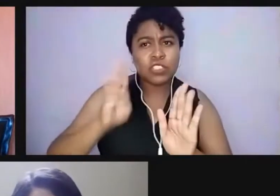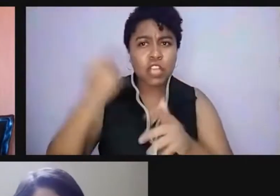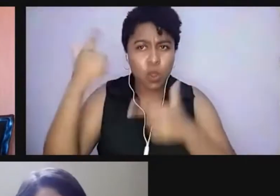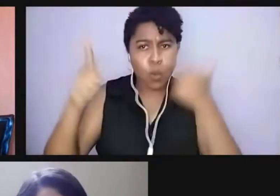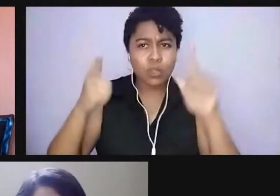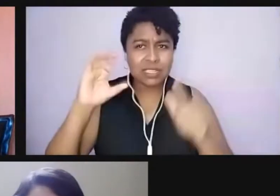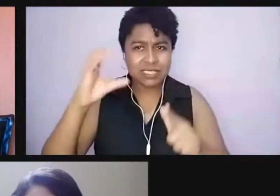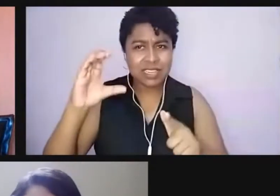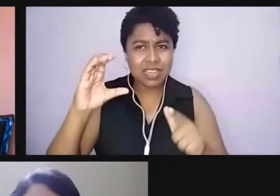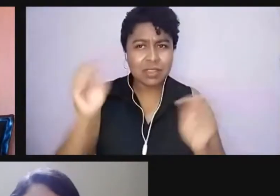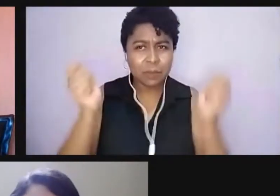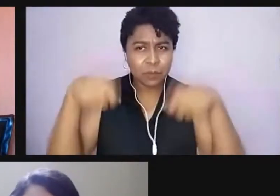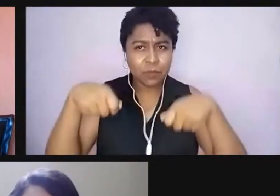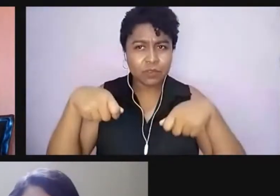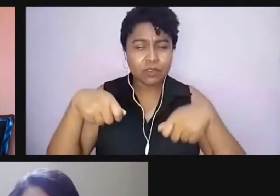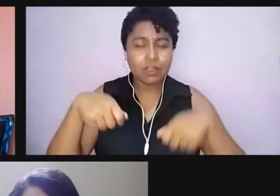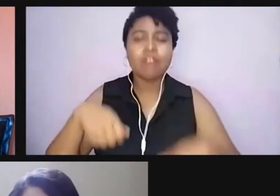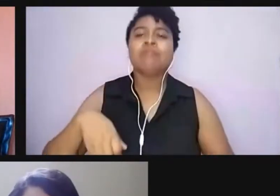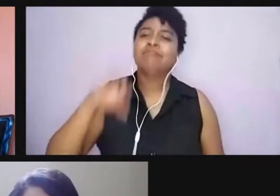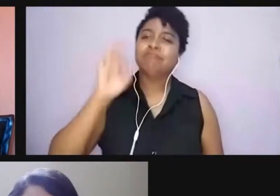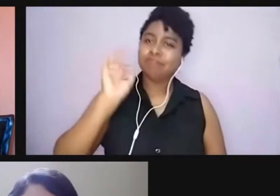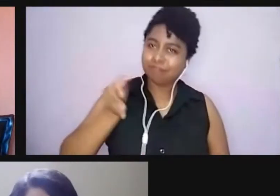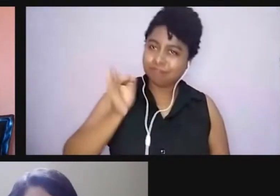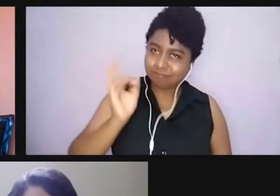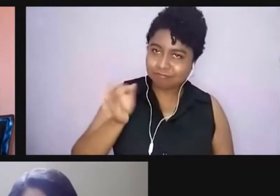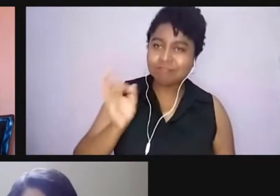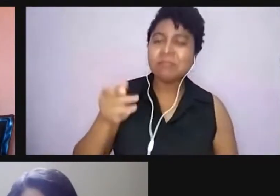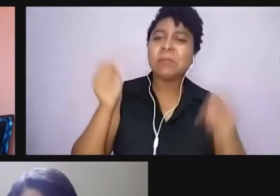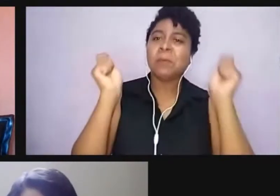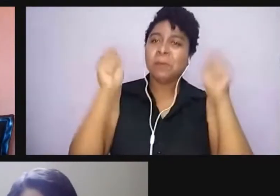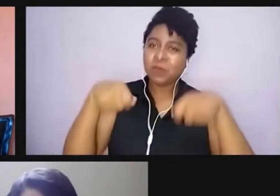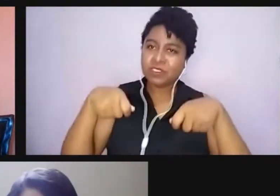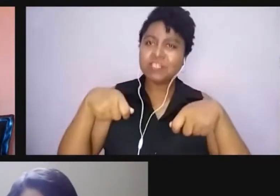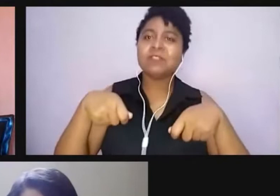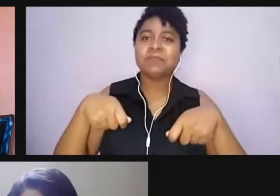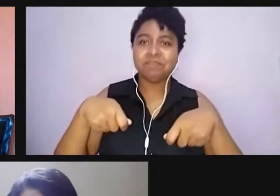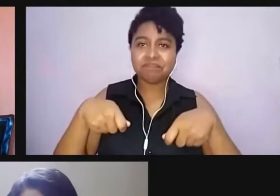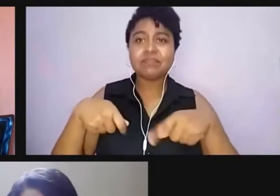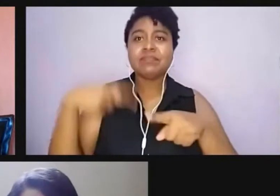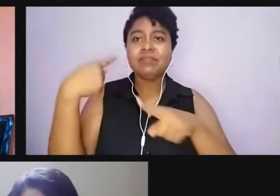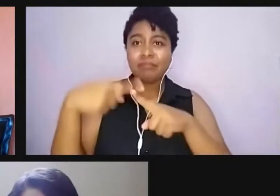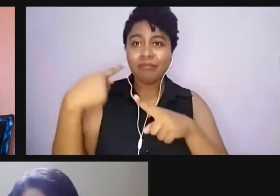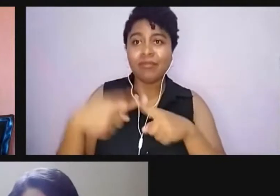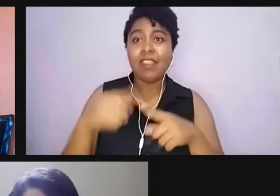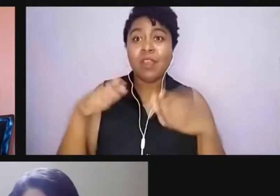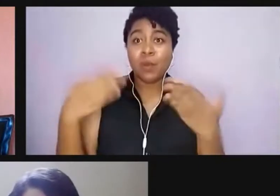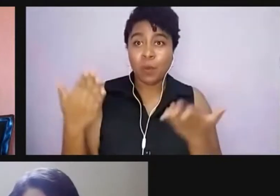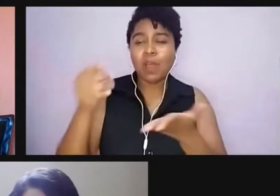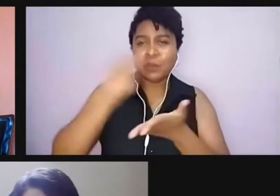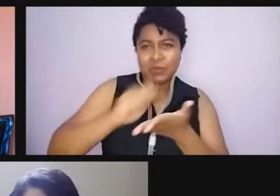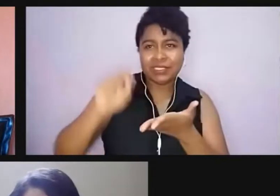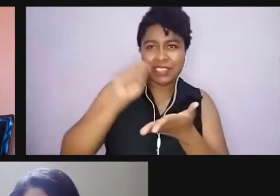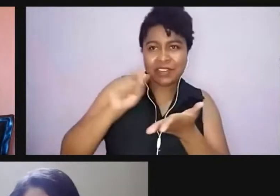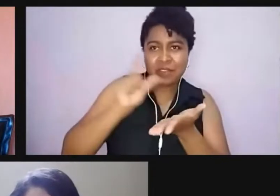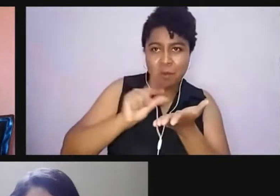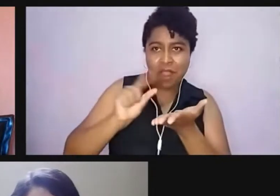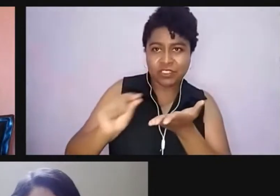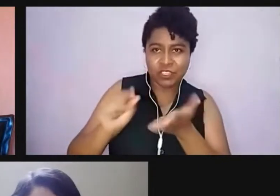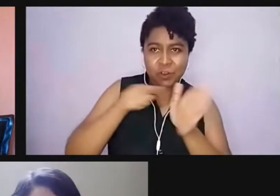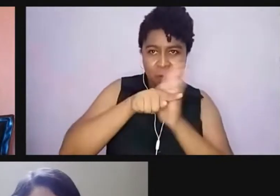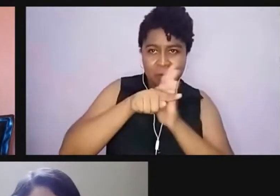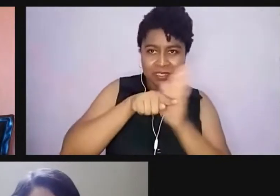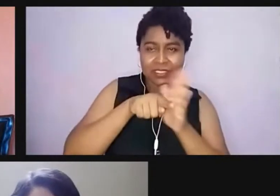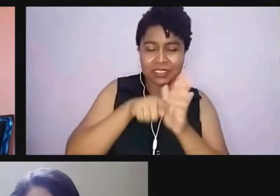dos artigos que eu li quando eu estava fazendo essa pesquisa, muitos deles eram voltados para biologia. Tinha bastante, se eu